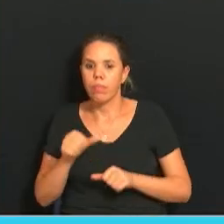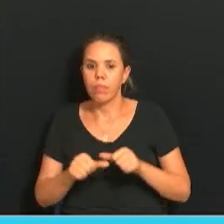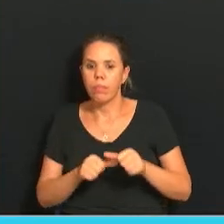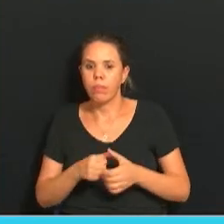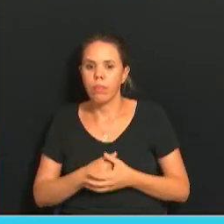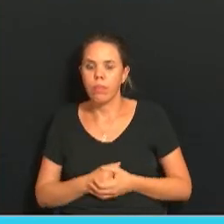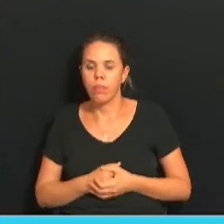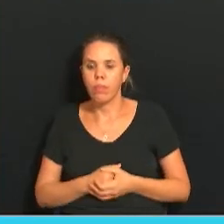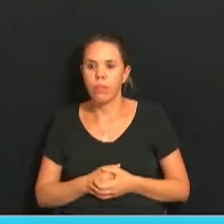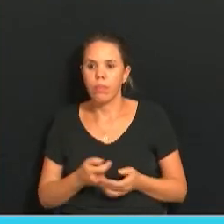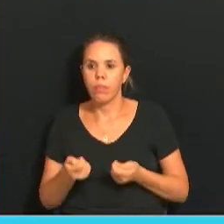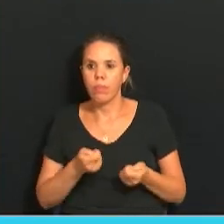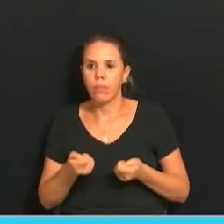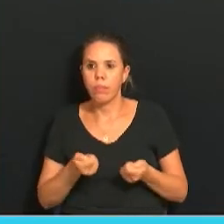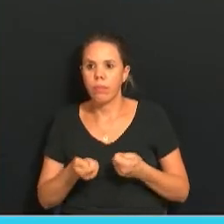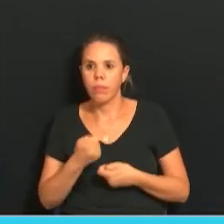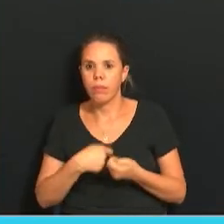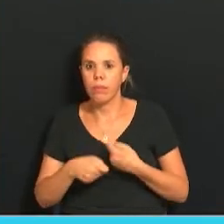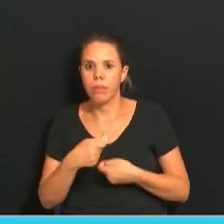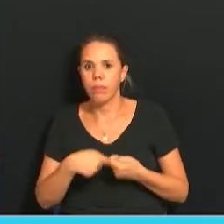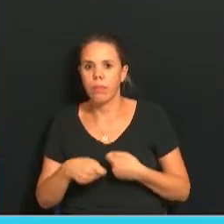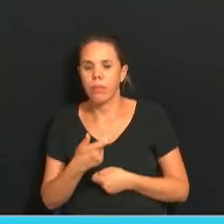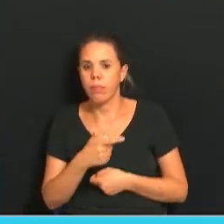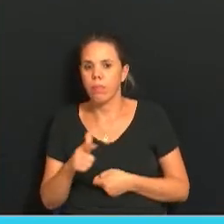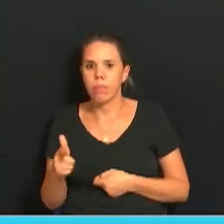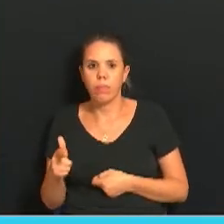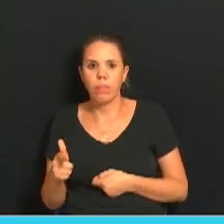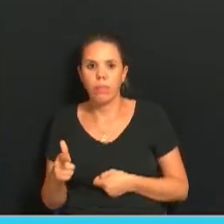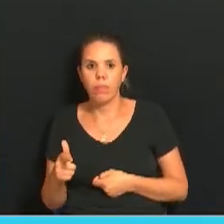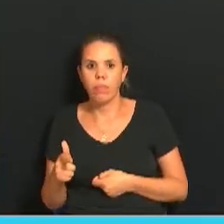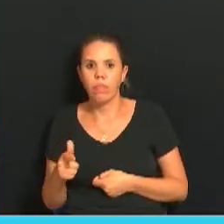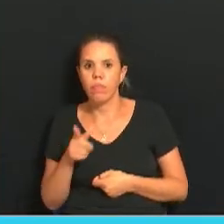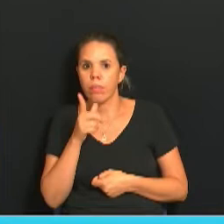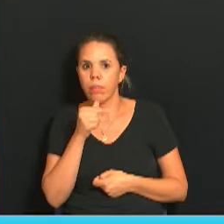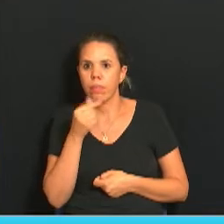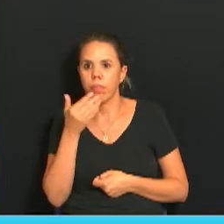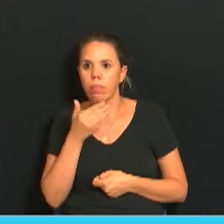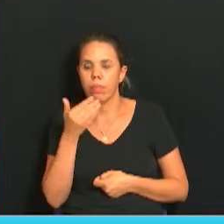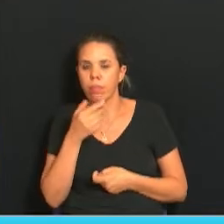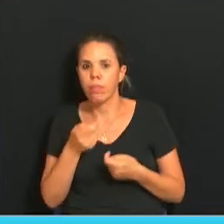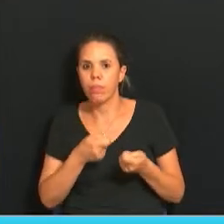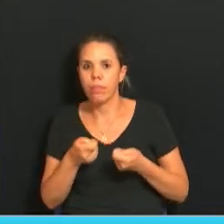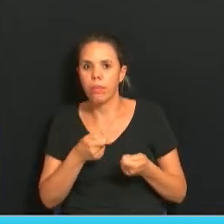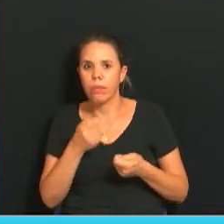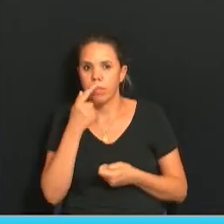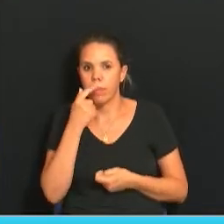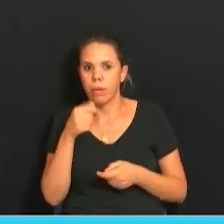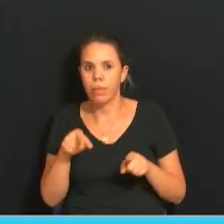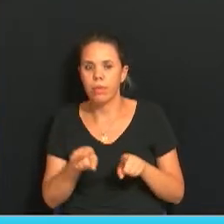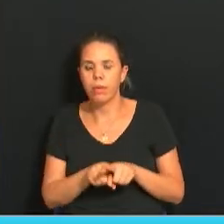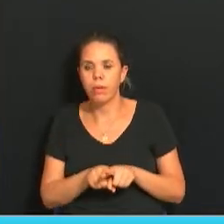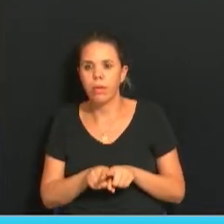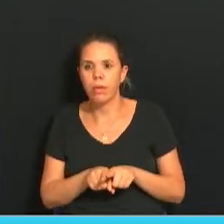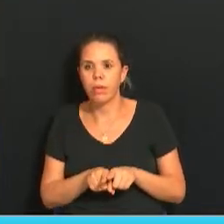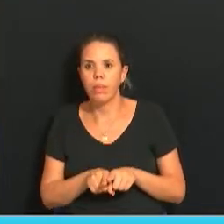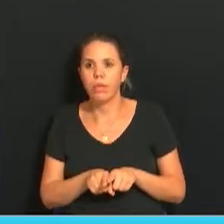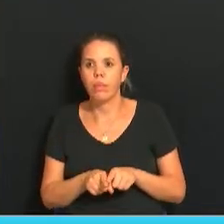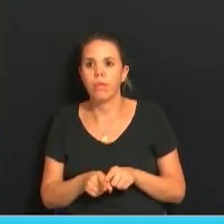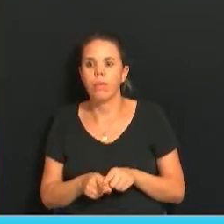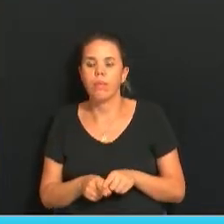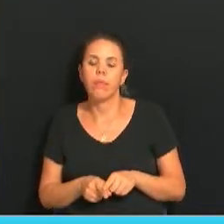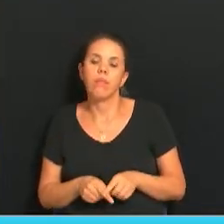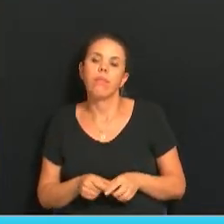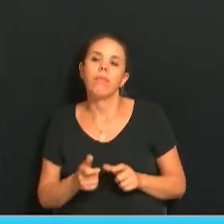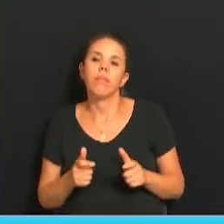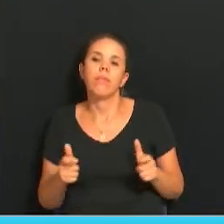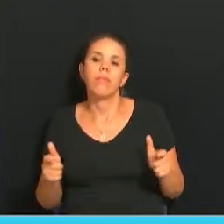Ele economiza mais sódio, porque não tem tanto sódio na água doce, economiza potássio também. E aí você vai subindo nas espécies,